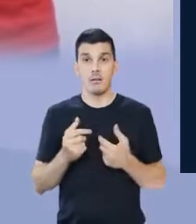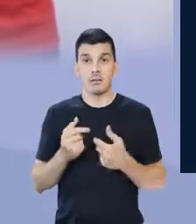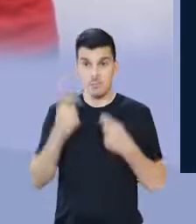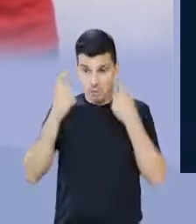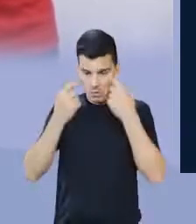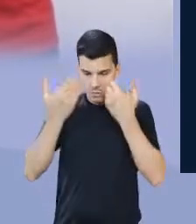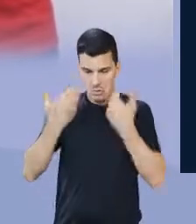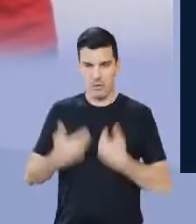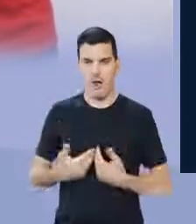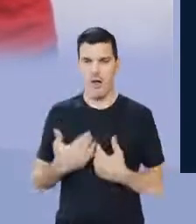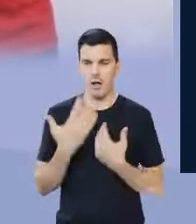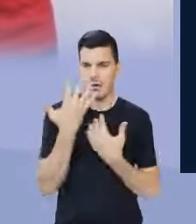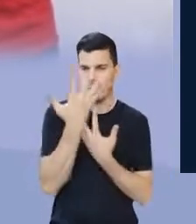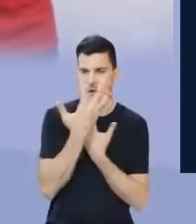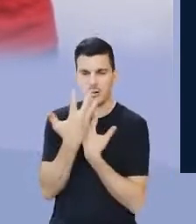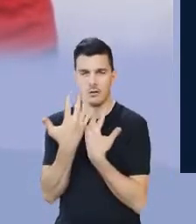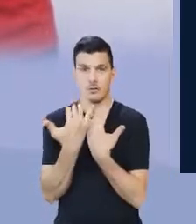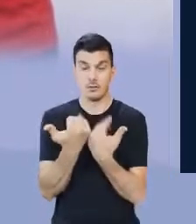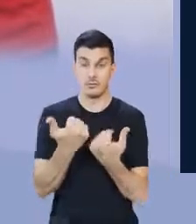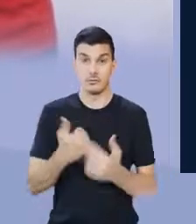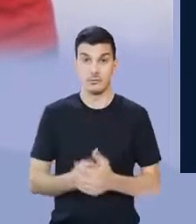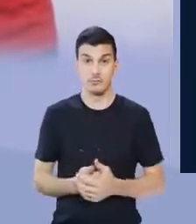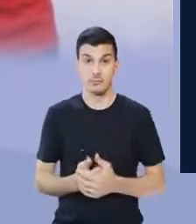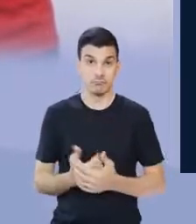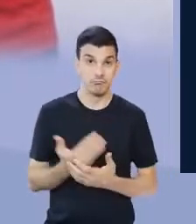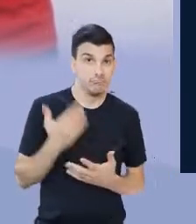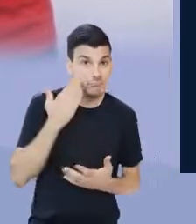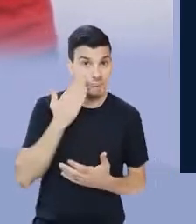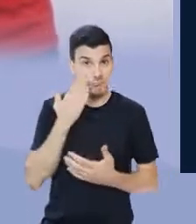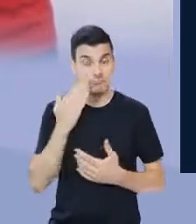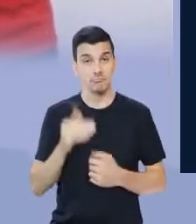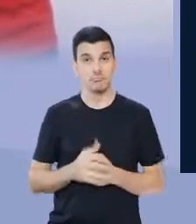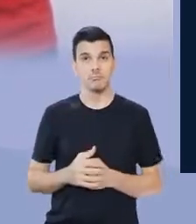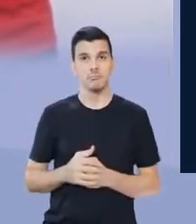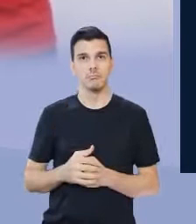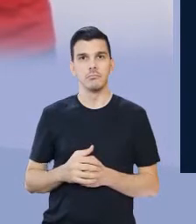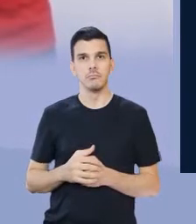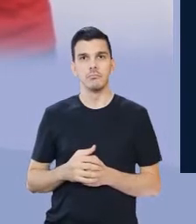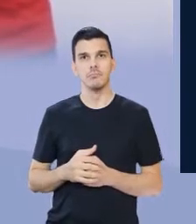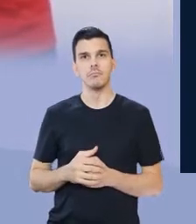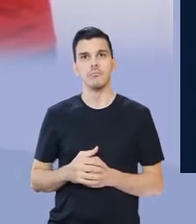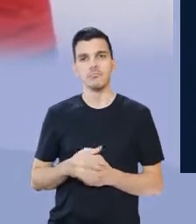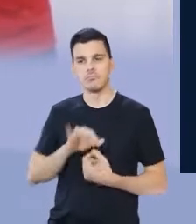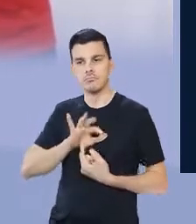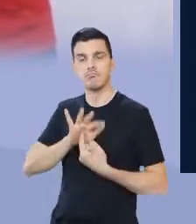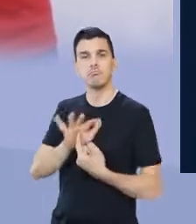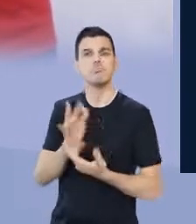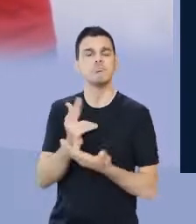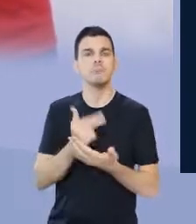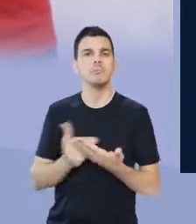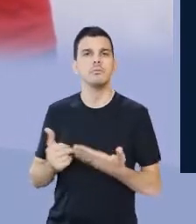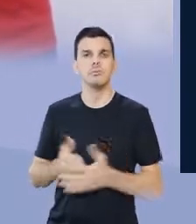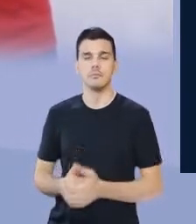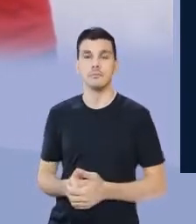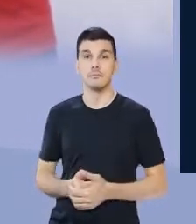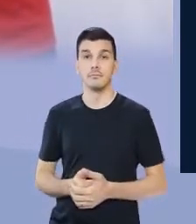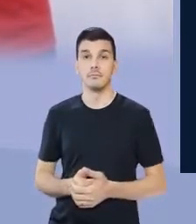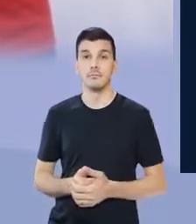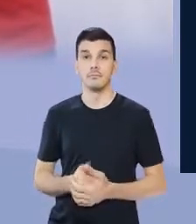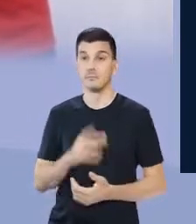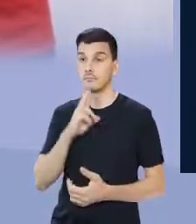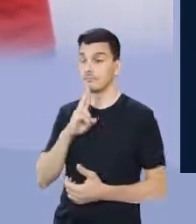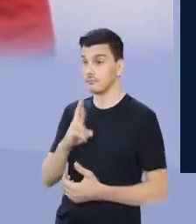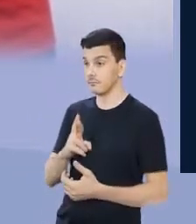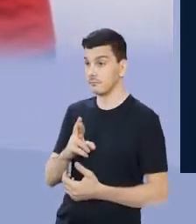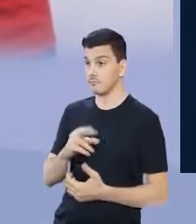sedução? Assumir beleza singular ou recriar-se por meio da pintura? A resposta é